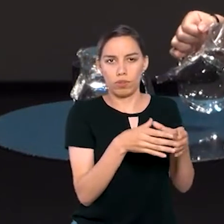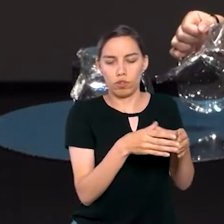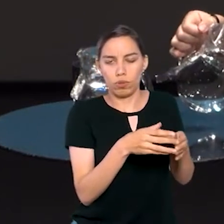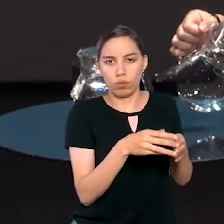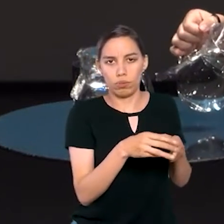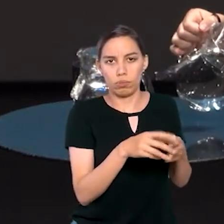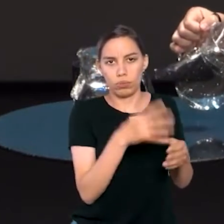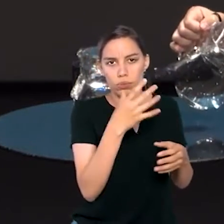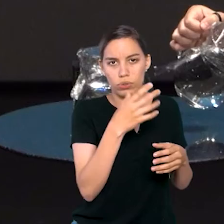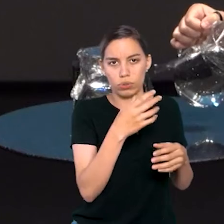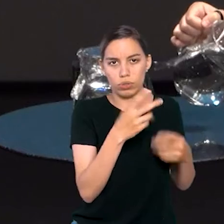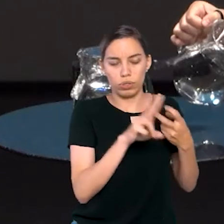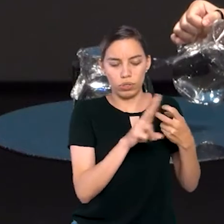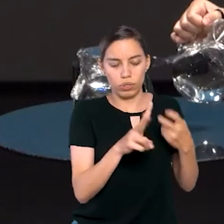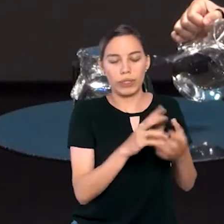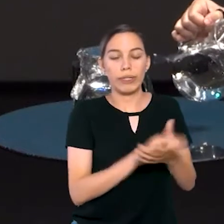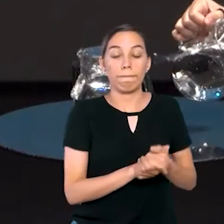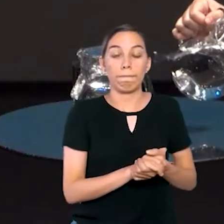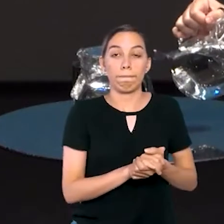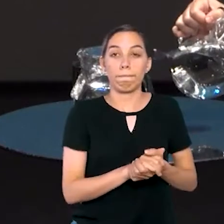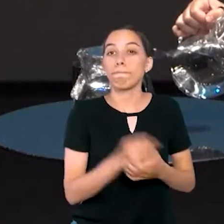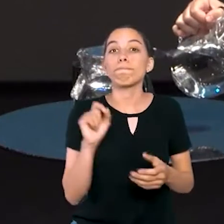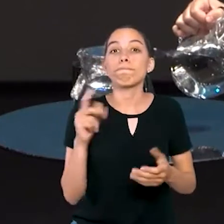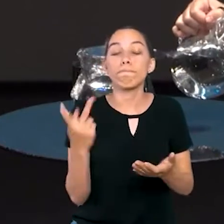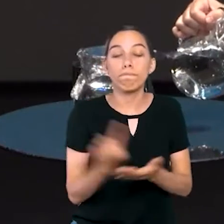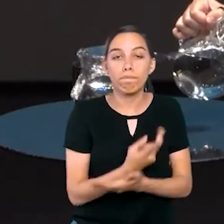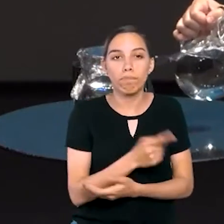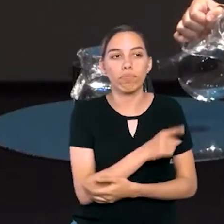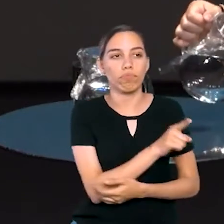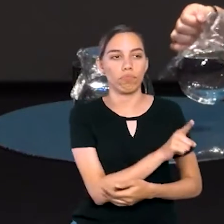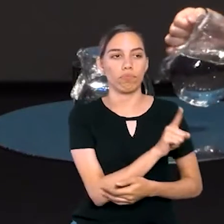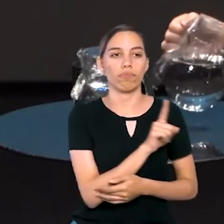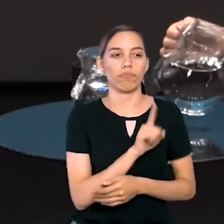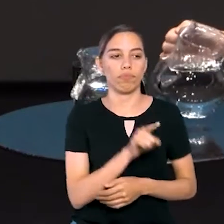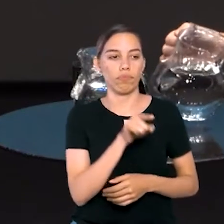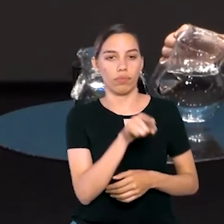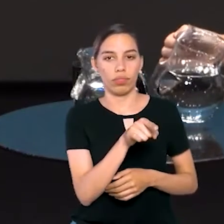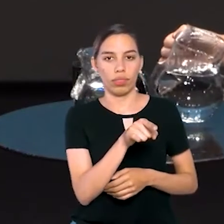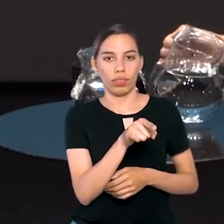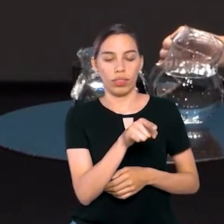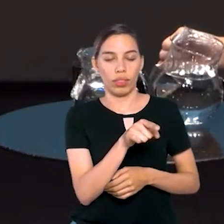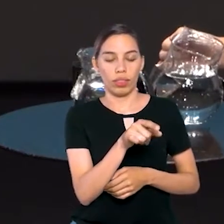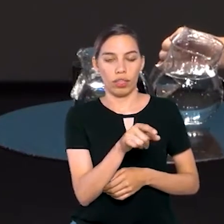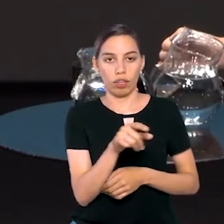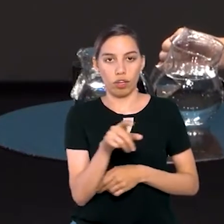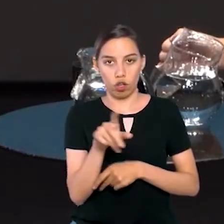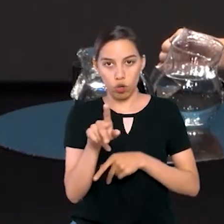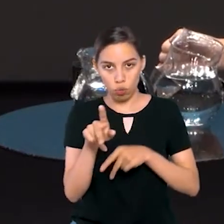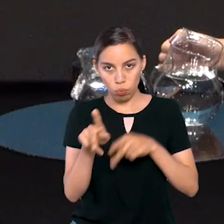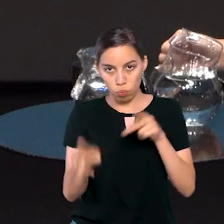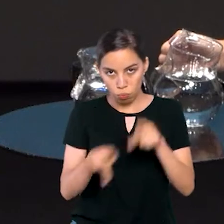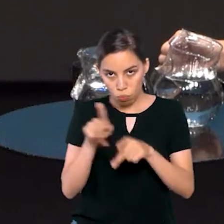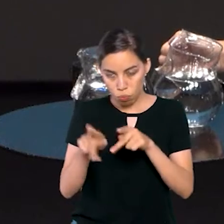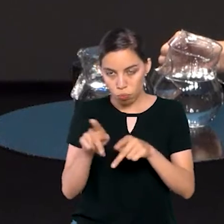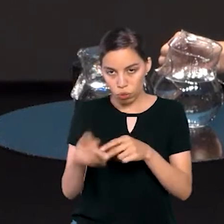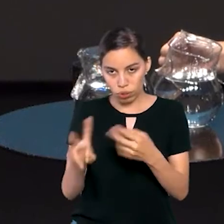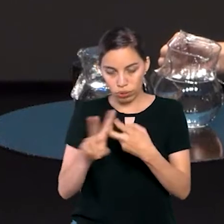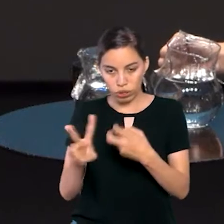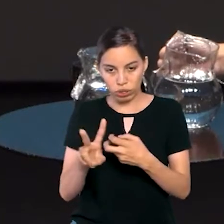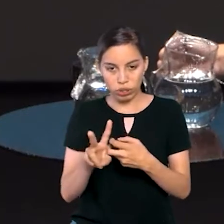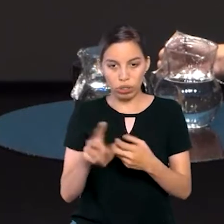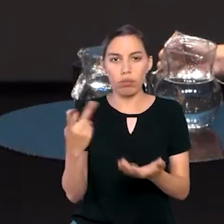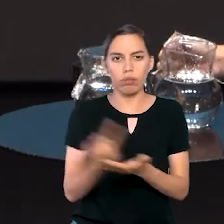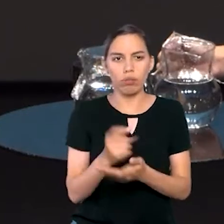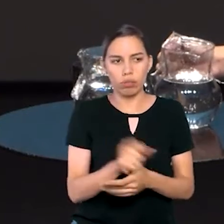Rondônia, quando o território deles foi invadido, e essa história do Avaeté é a